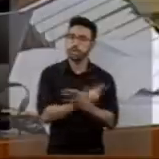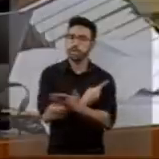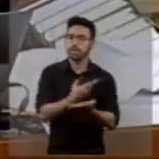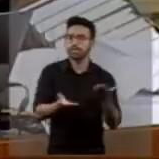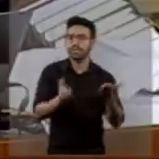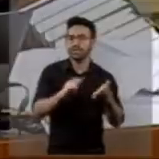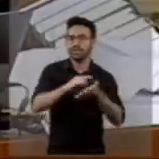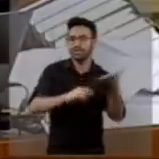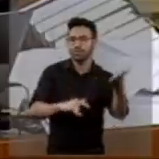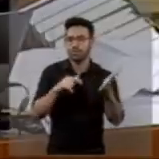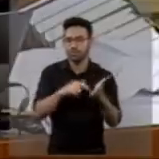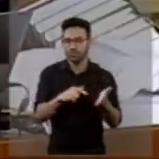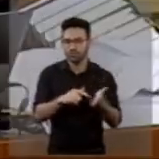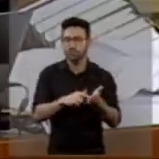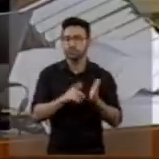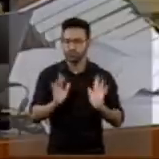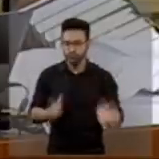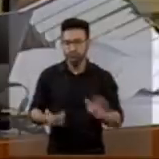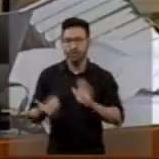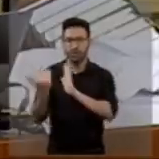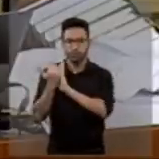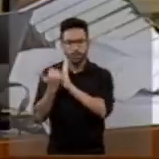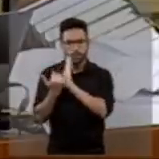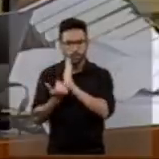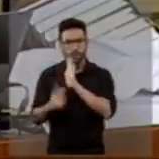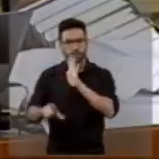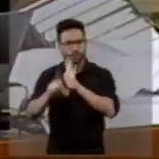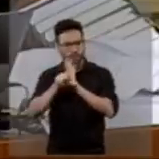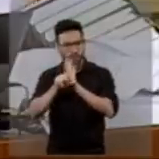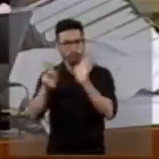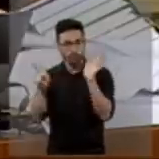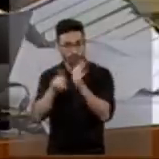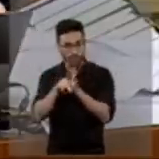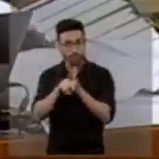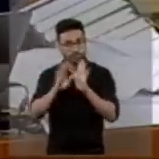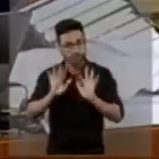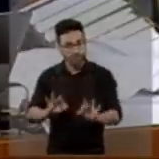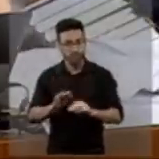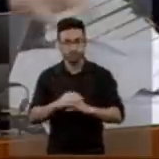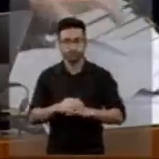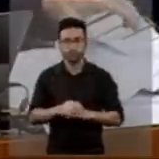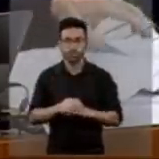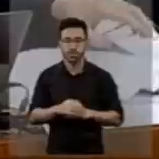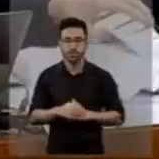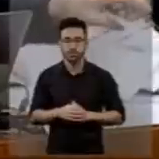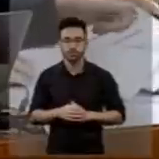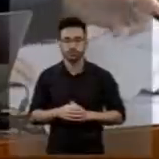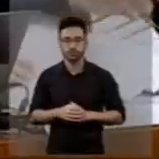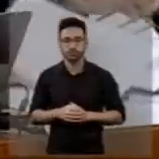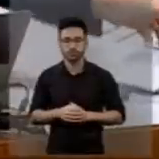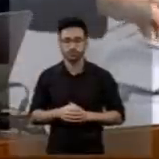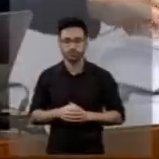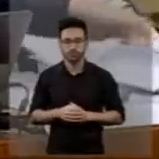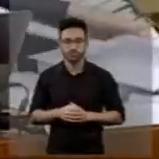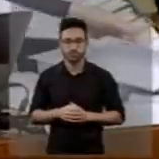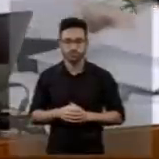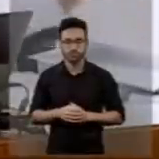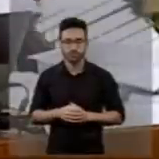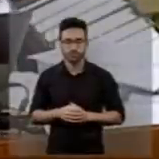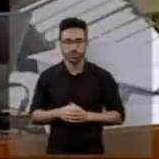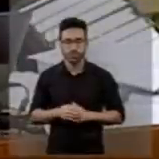nas hipóteses em que a legislação aplicável especifica. Mas aí também, senhor presidente, e